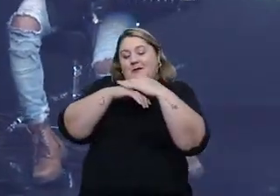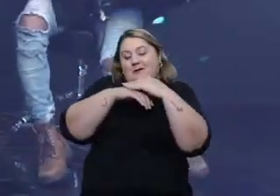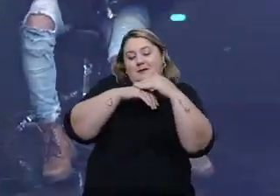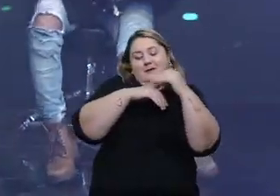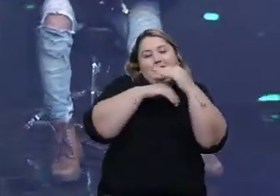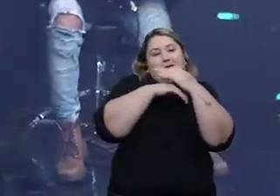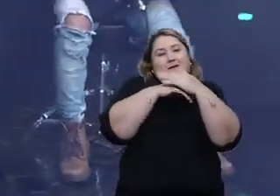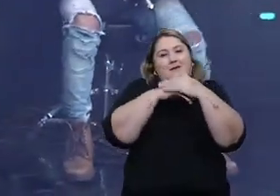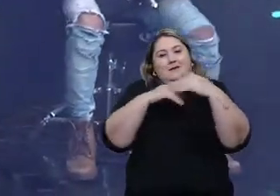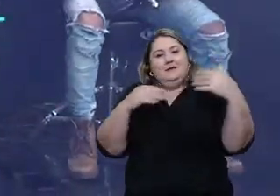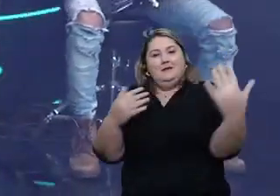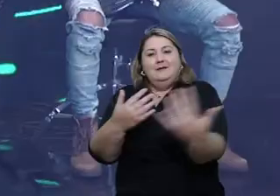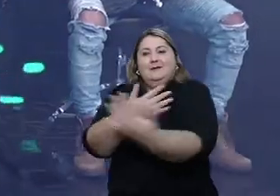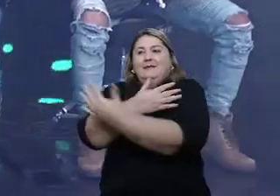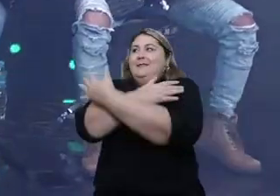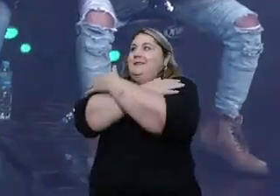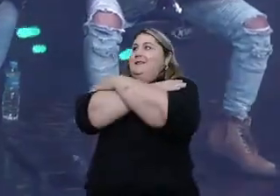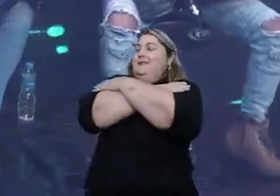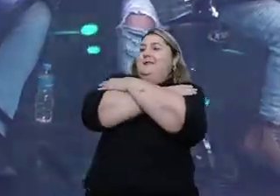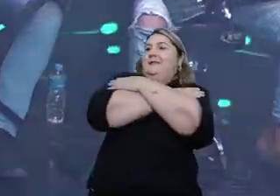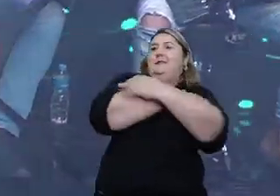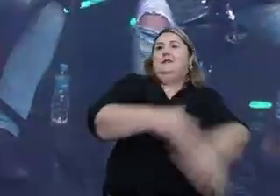Sentir as suas mãos a me